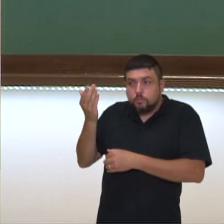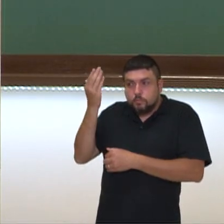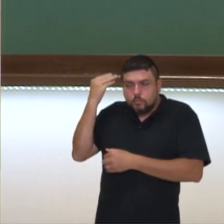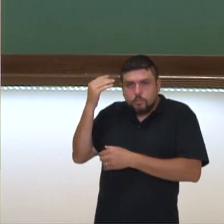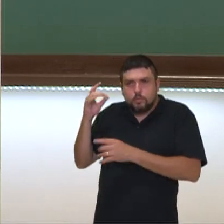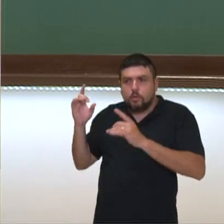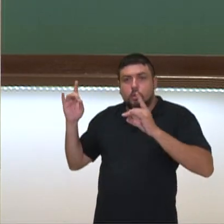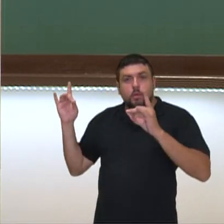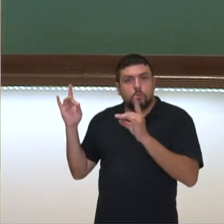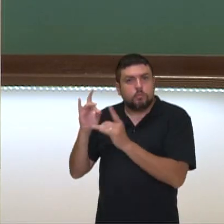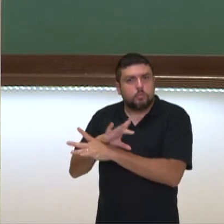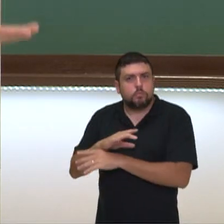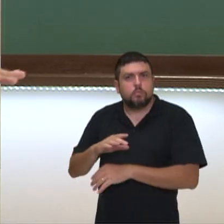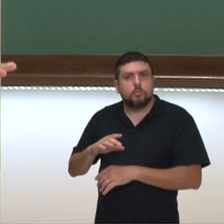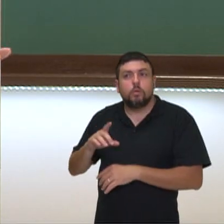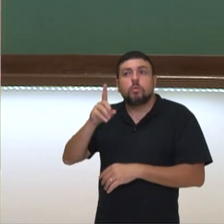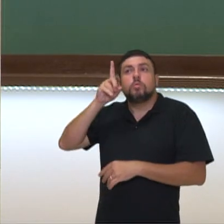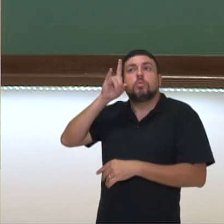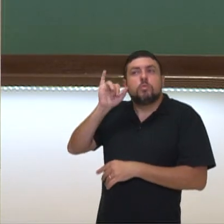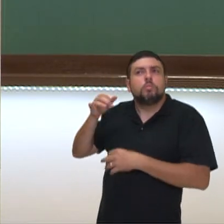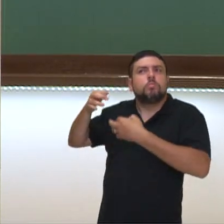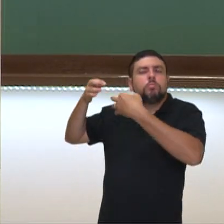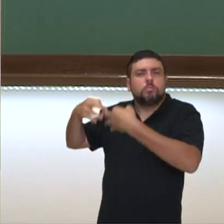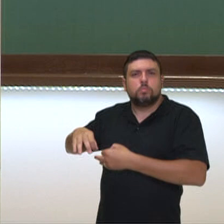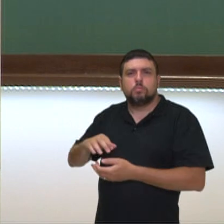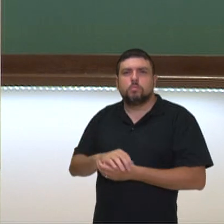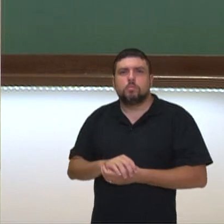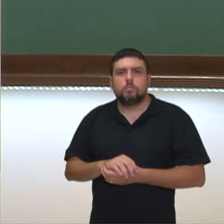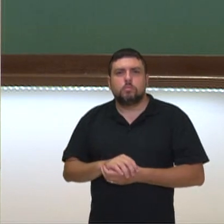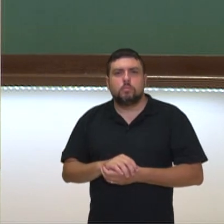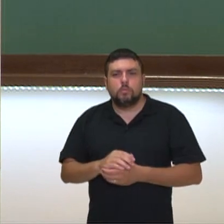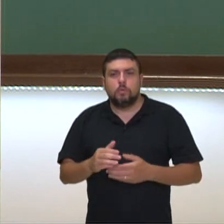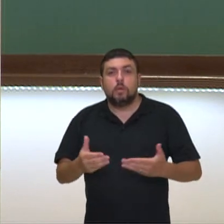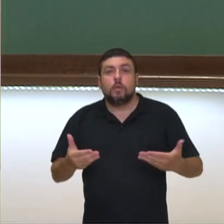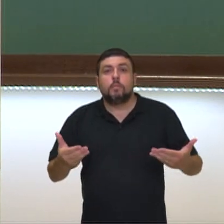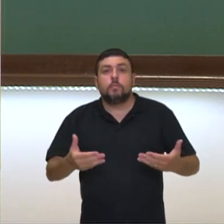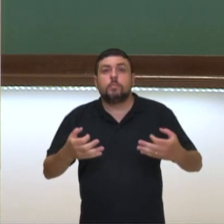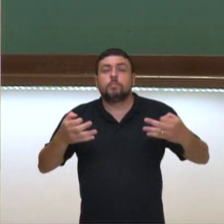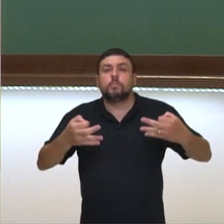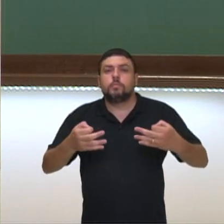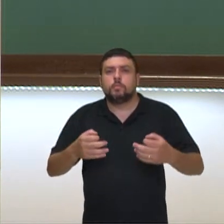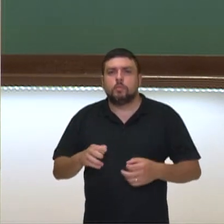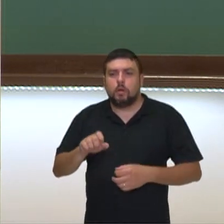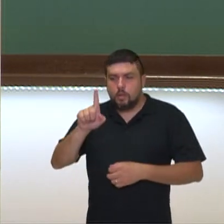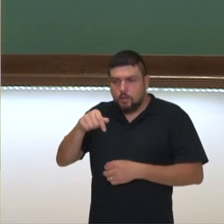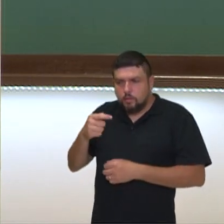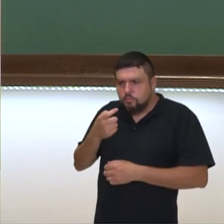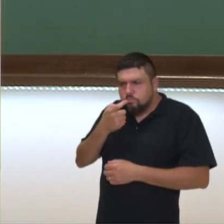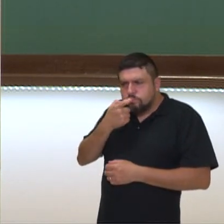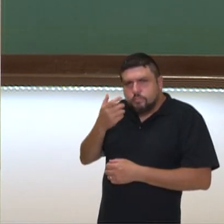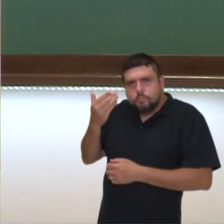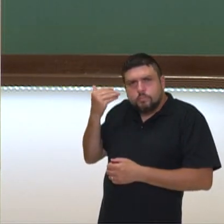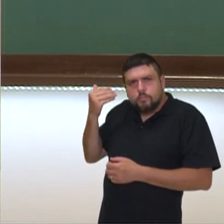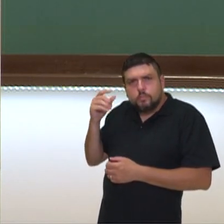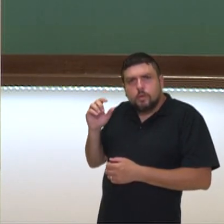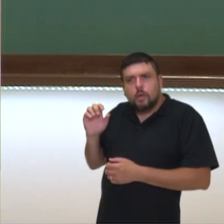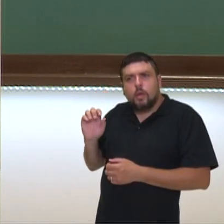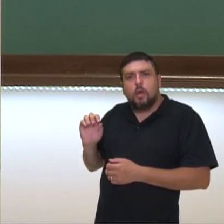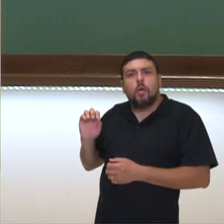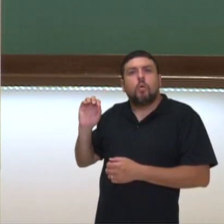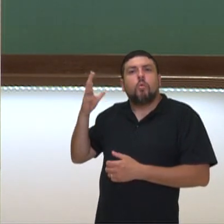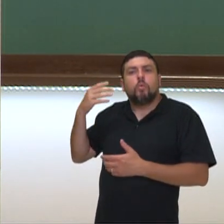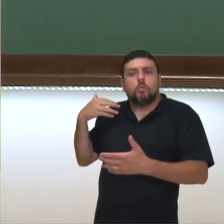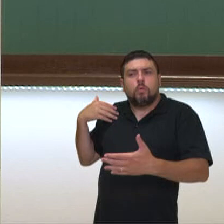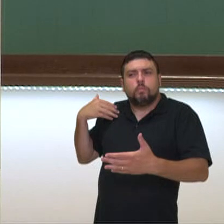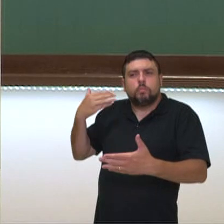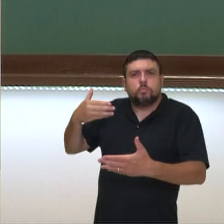Você pode falar quando aconteceu, pronto, acabou. Presente perfeito, uma ação que aconteceu no passado e você